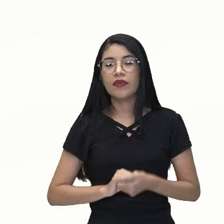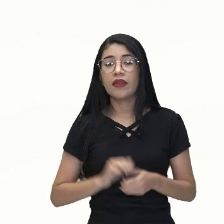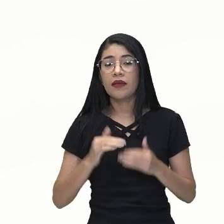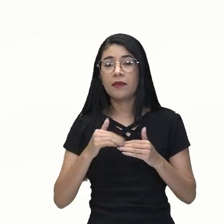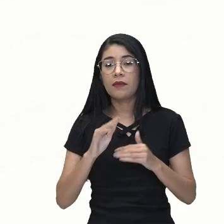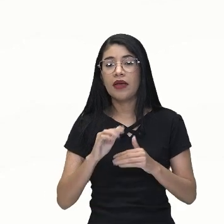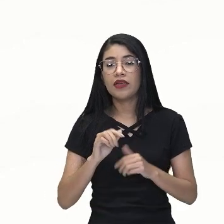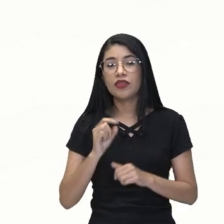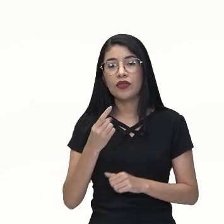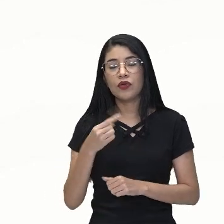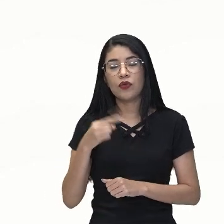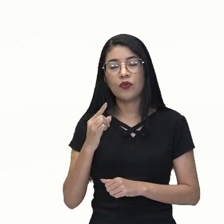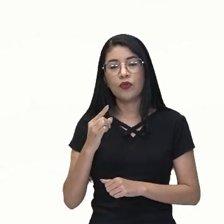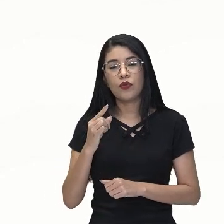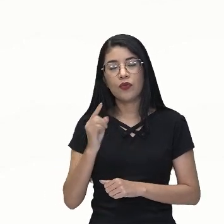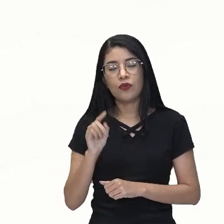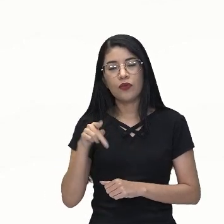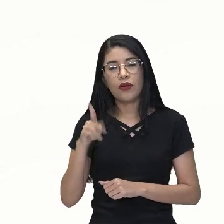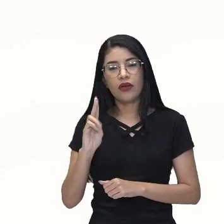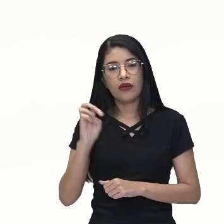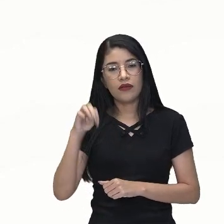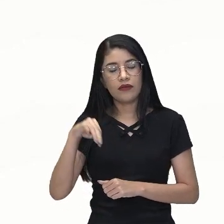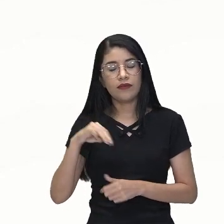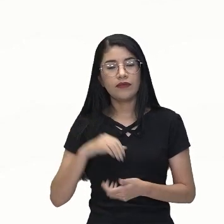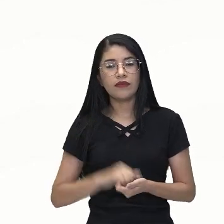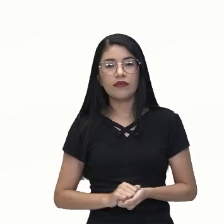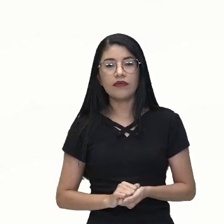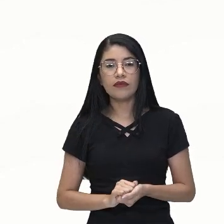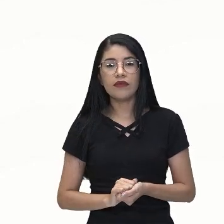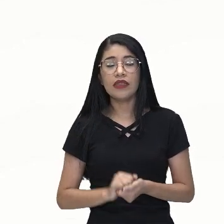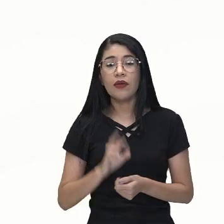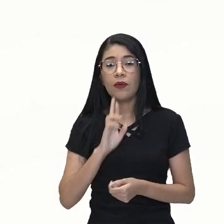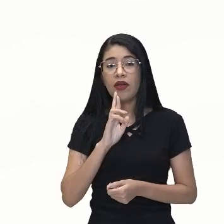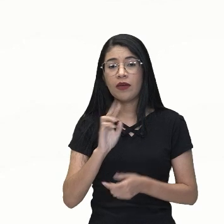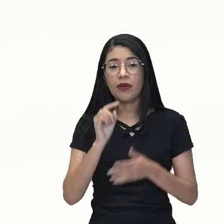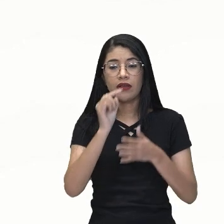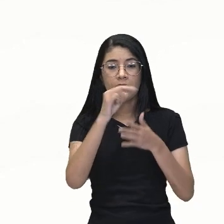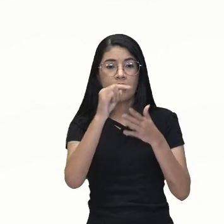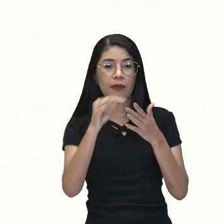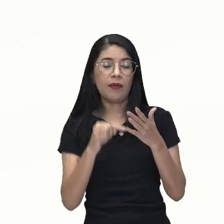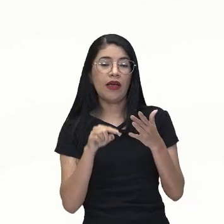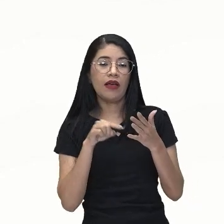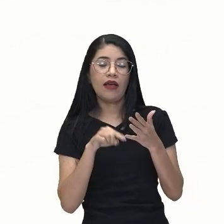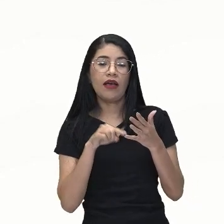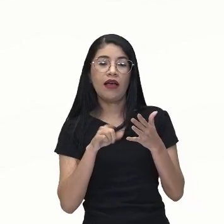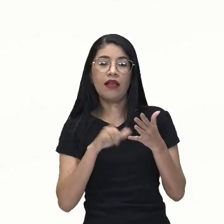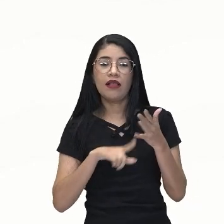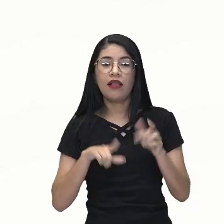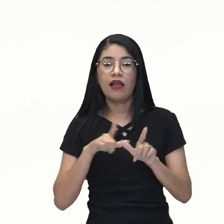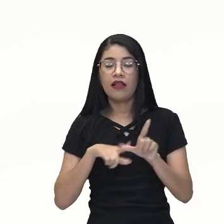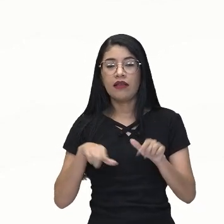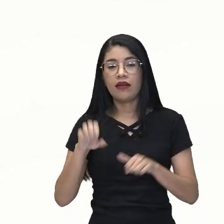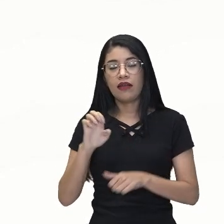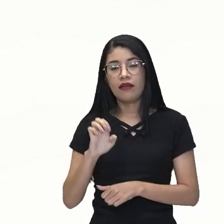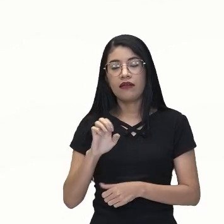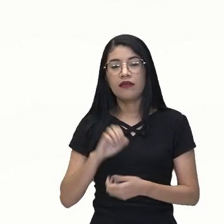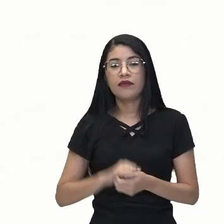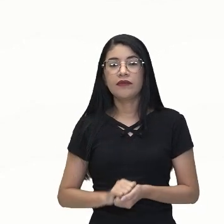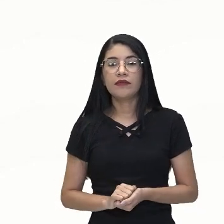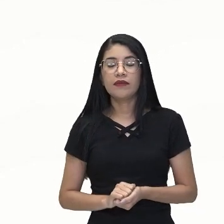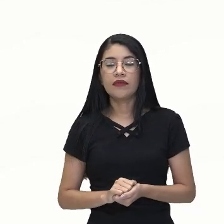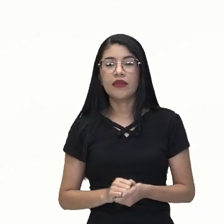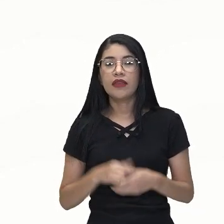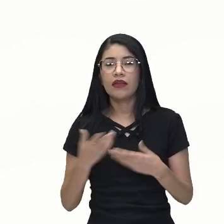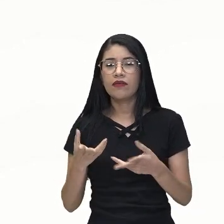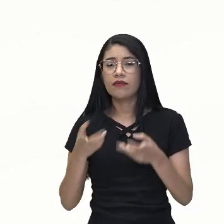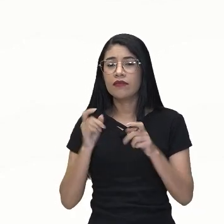de 1 quilômetro. Então, quer dizer que a nossa resposta aqui é a letra E. Então, você